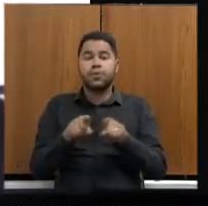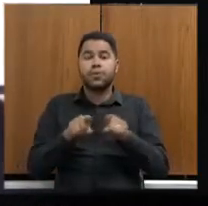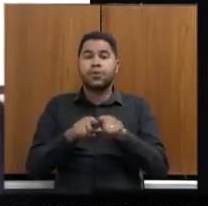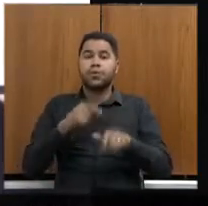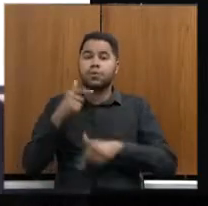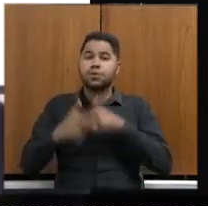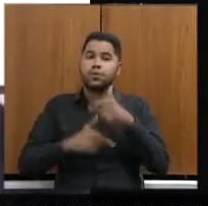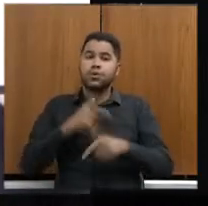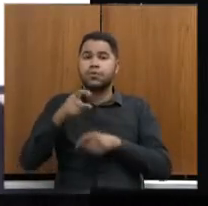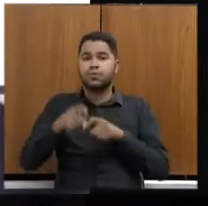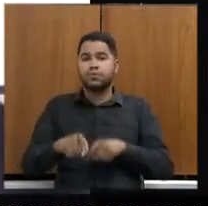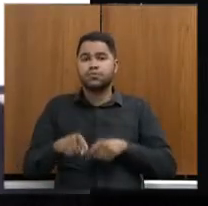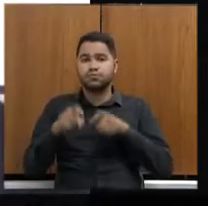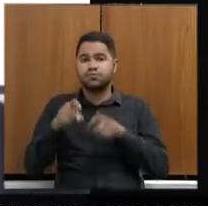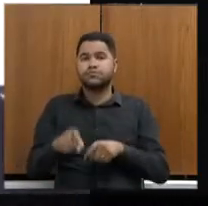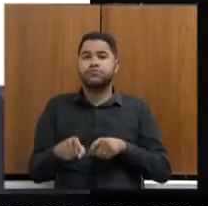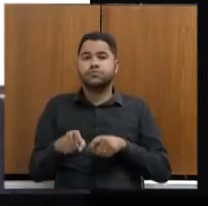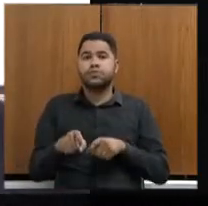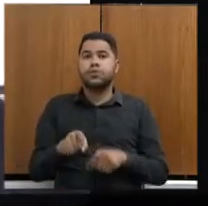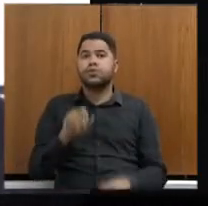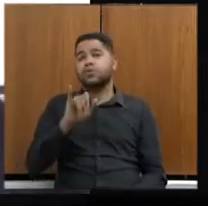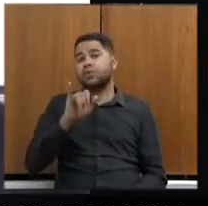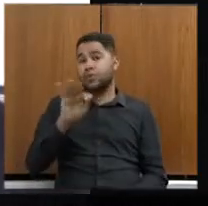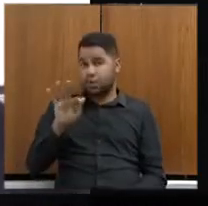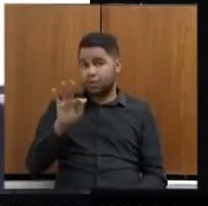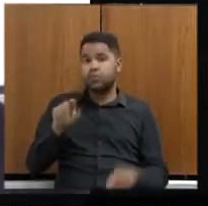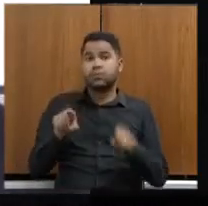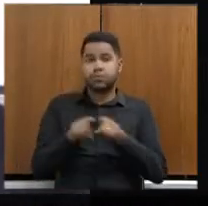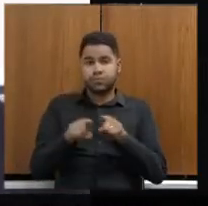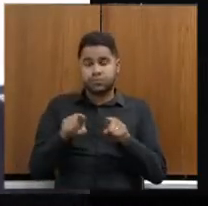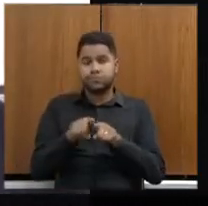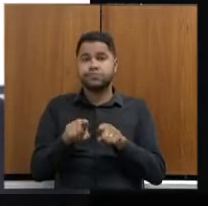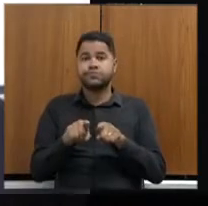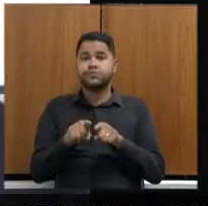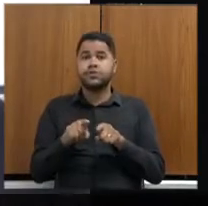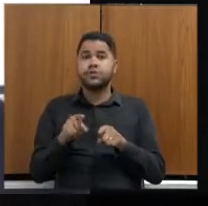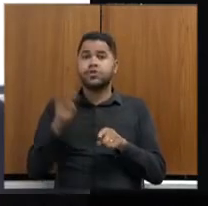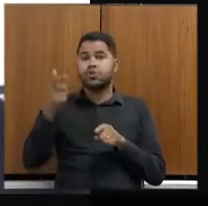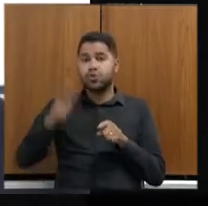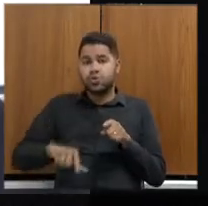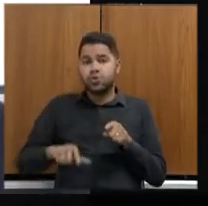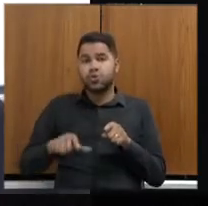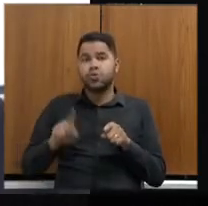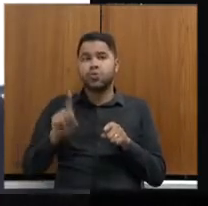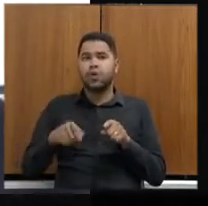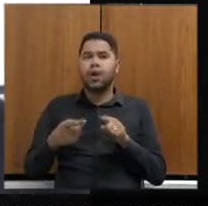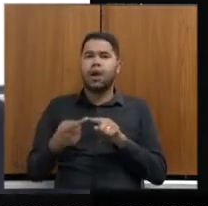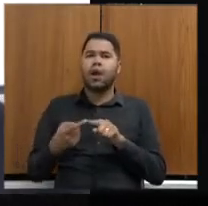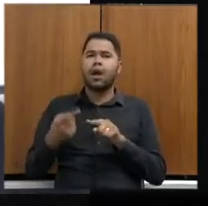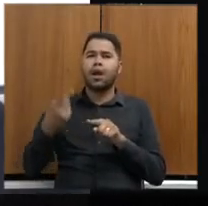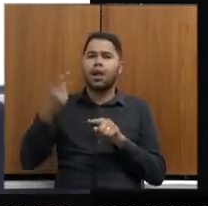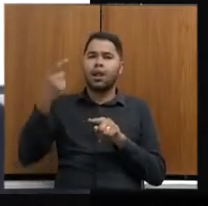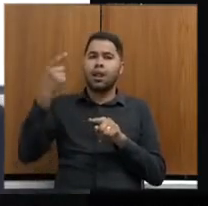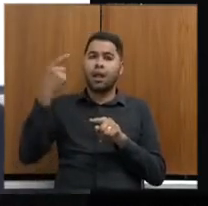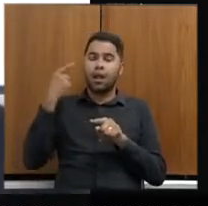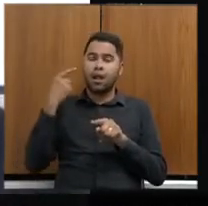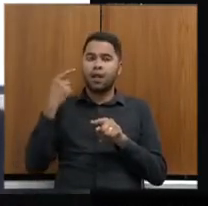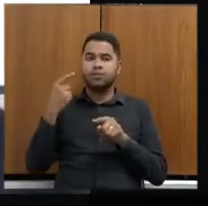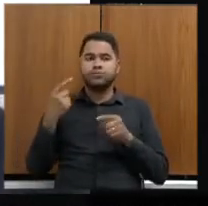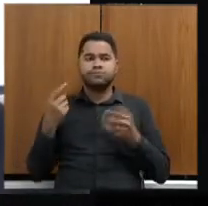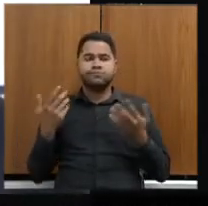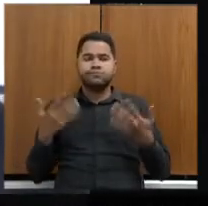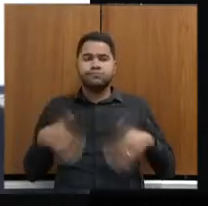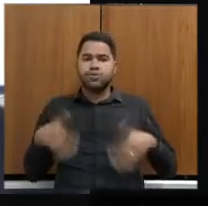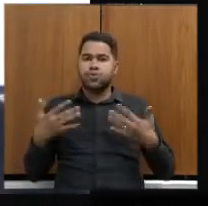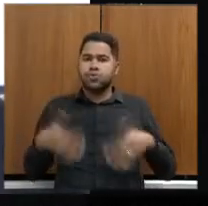trabalhadores rurais e o viés também Deus secretário ele tá voltando Aquele é de antigamente que era o terror